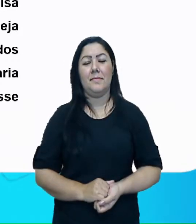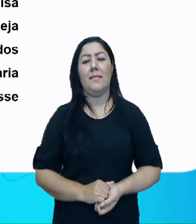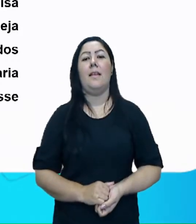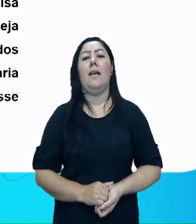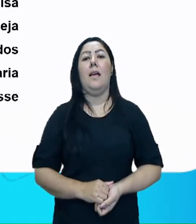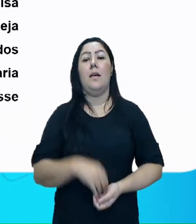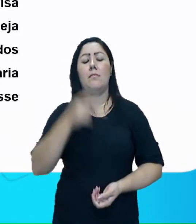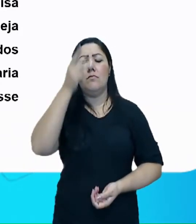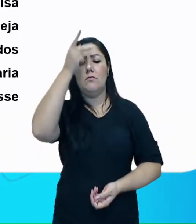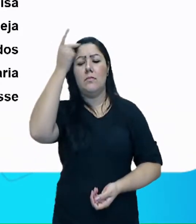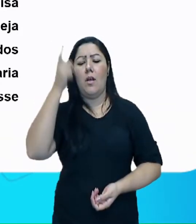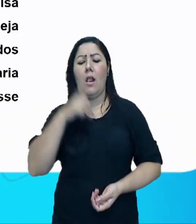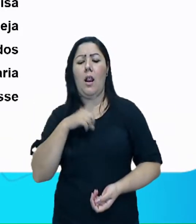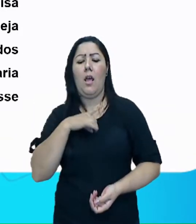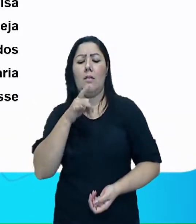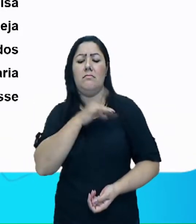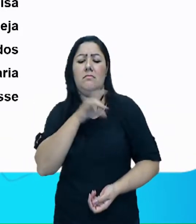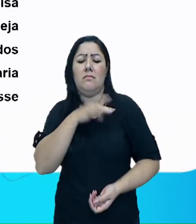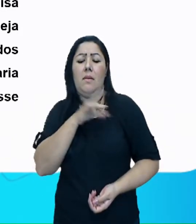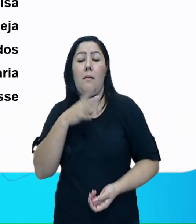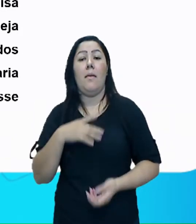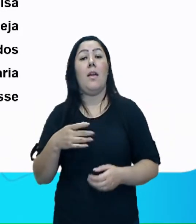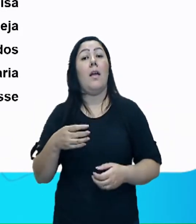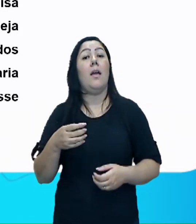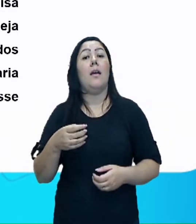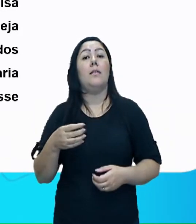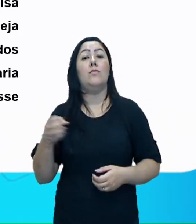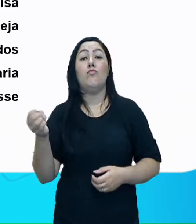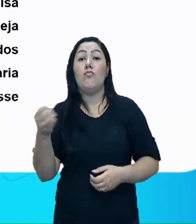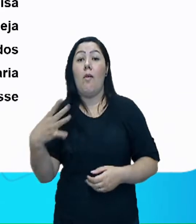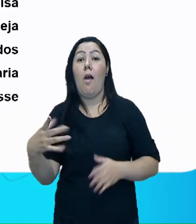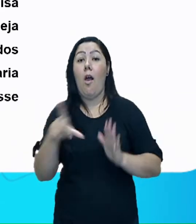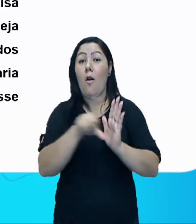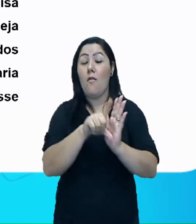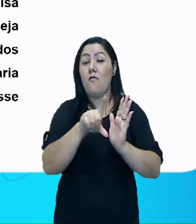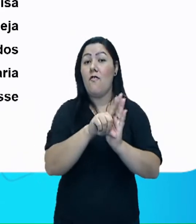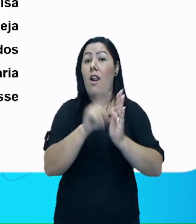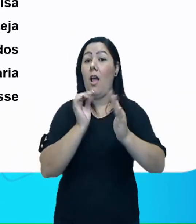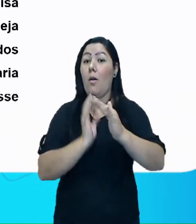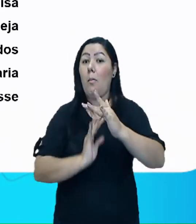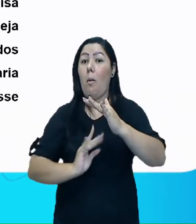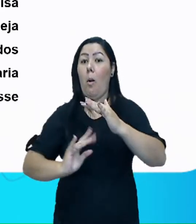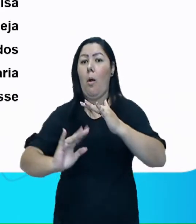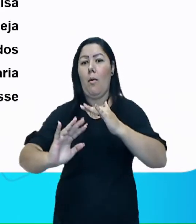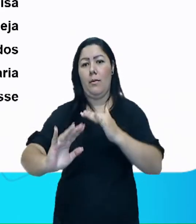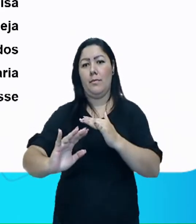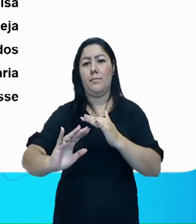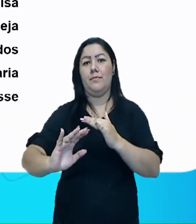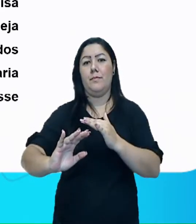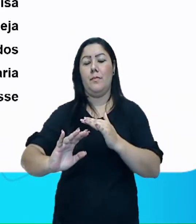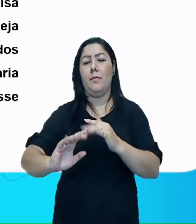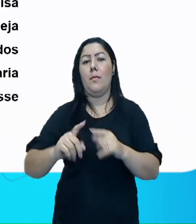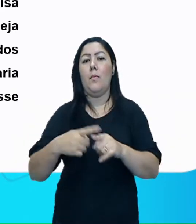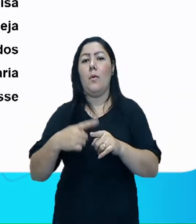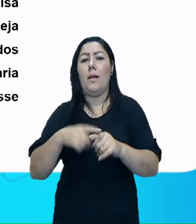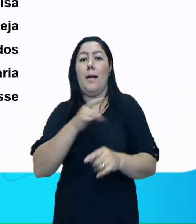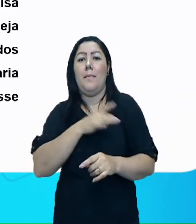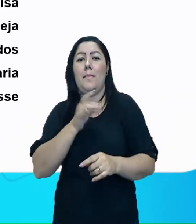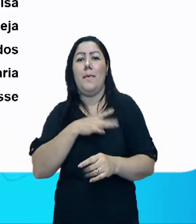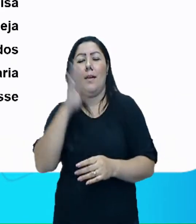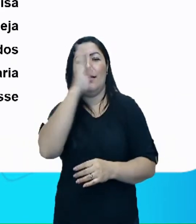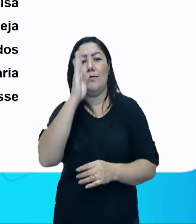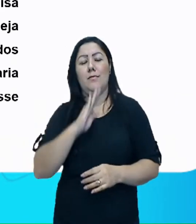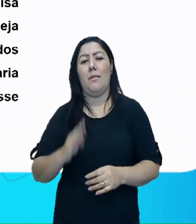de imigração despertou temores de uma abertura irresponsável das fronteiras brasileiras e uma